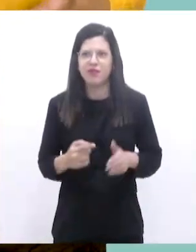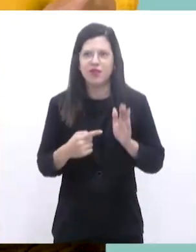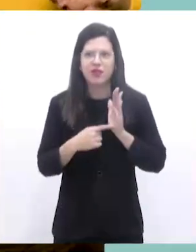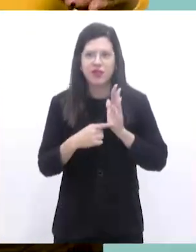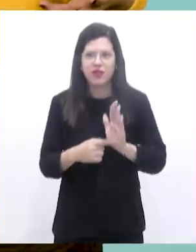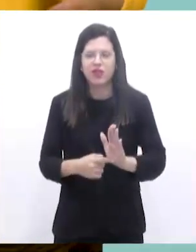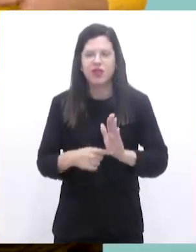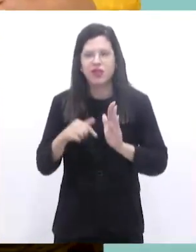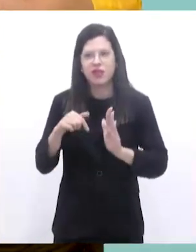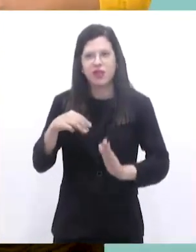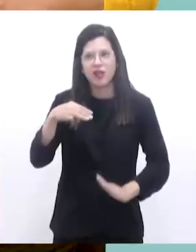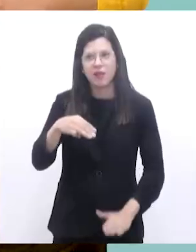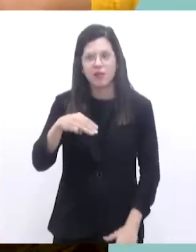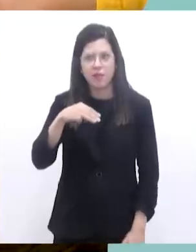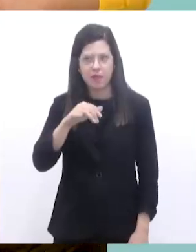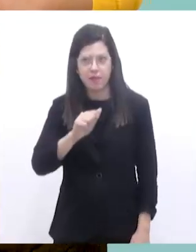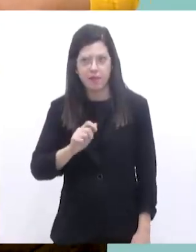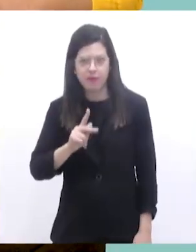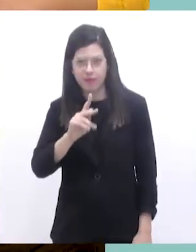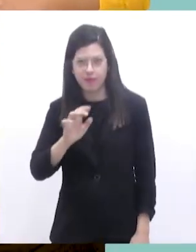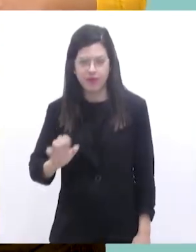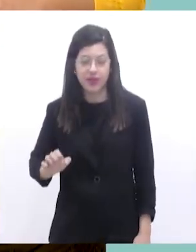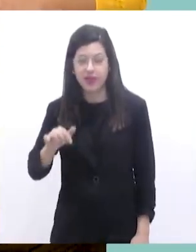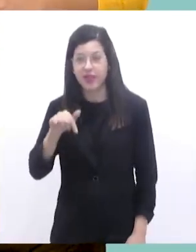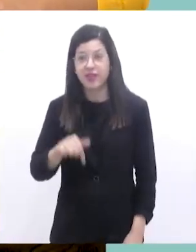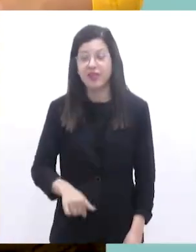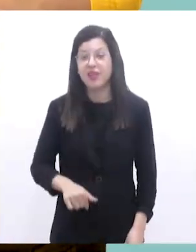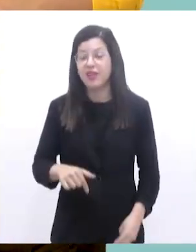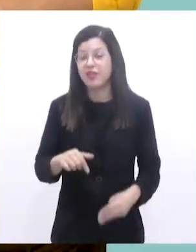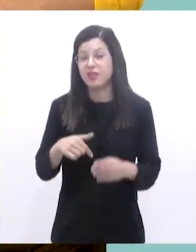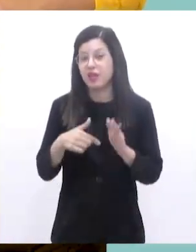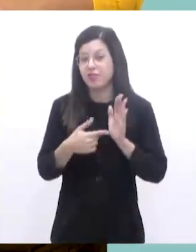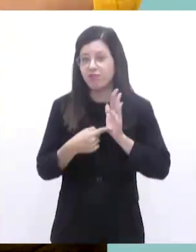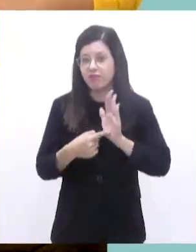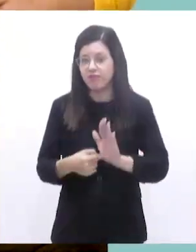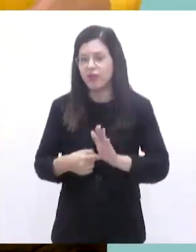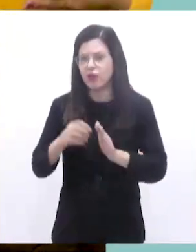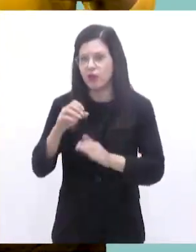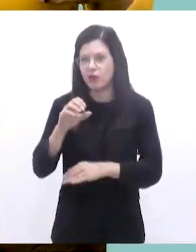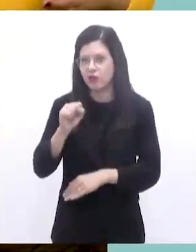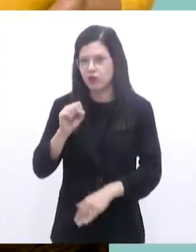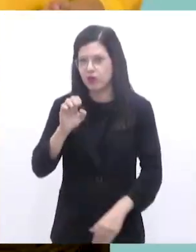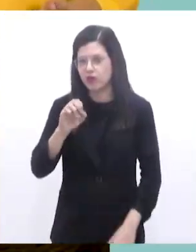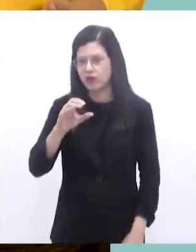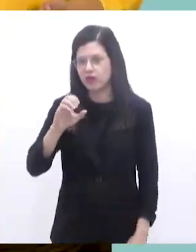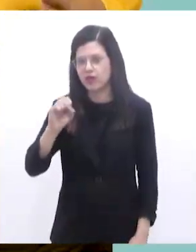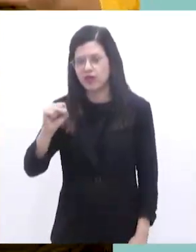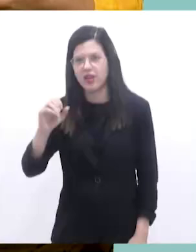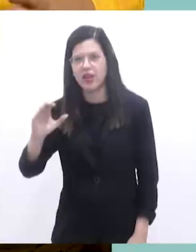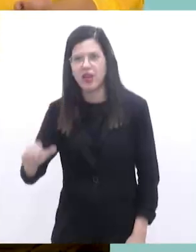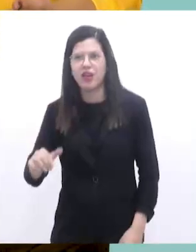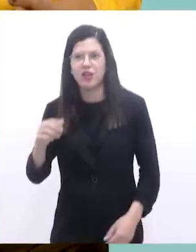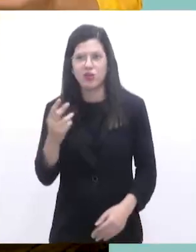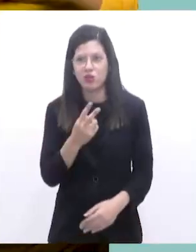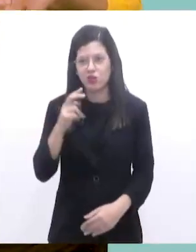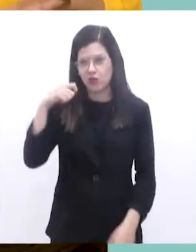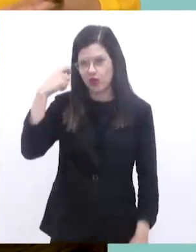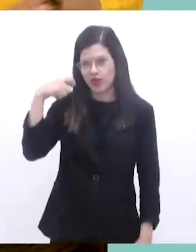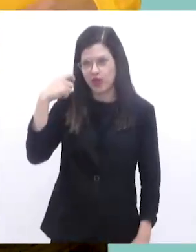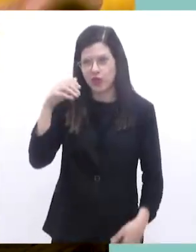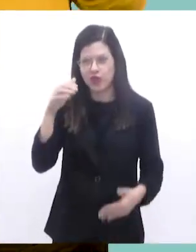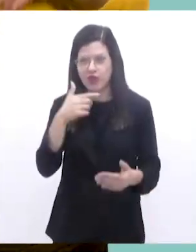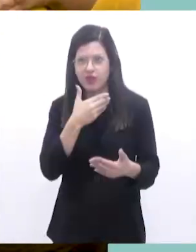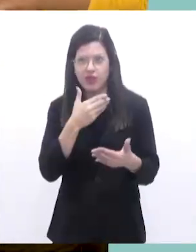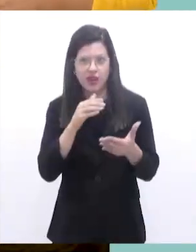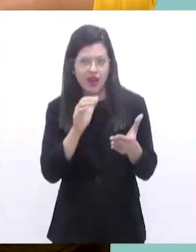Macbeth, Lady Macbeth, está em cartaz no Sesc Copacabana. E os atores Cláudia Ventura e Alexandre Dantas, casal na